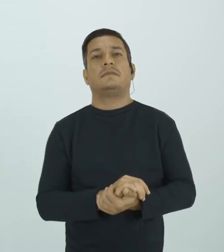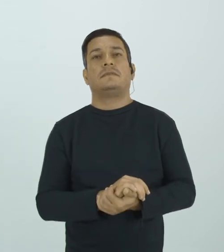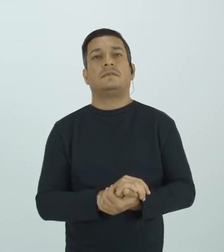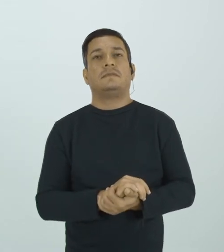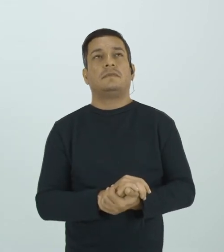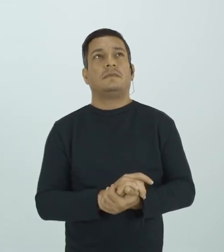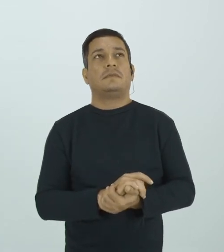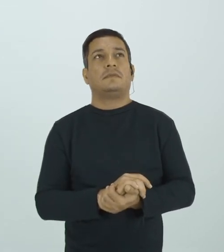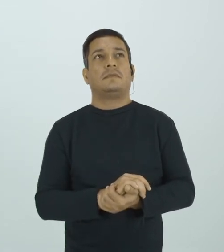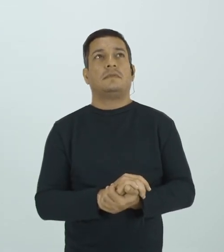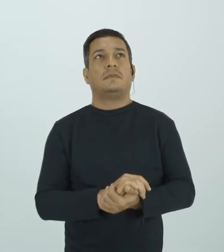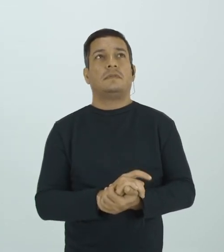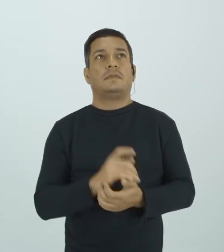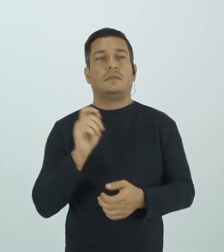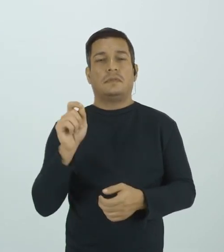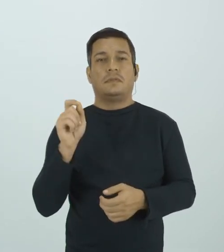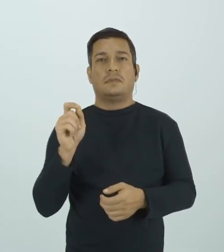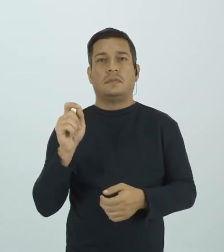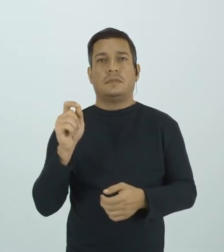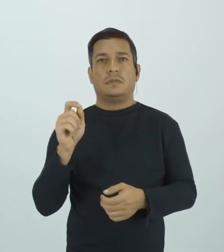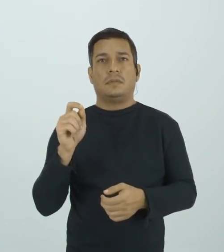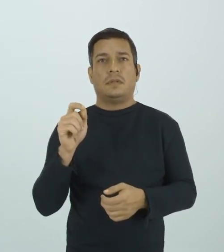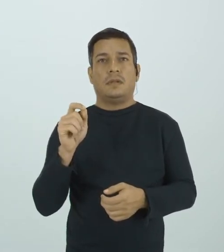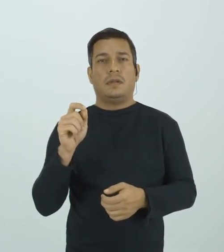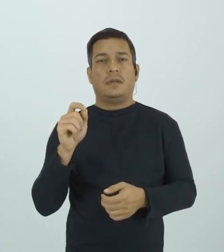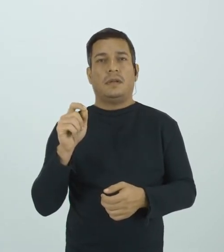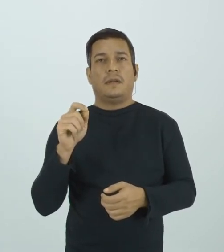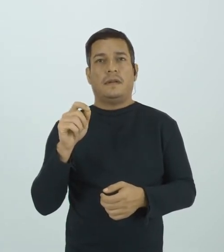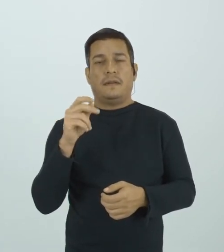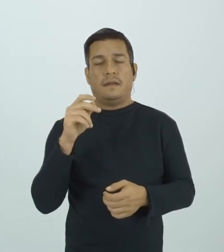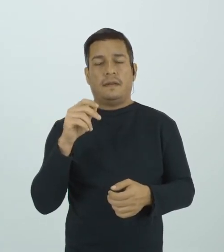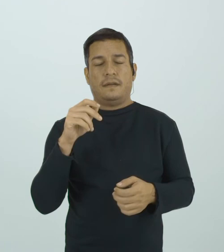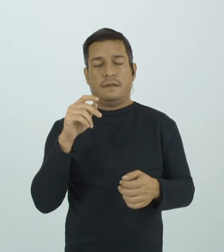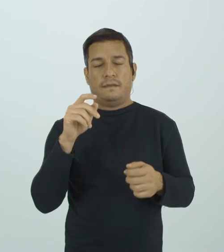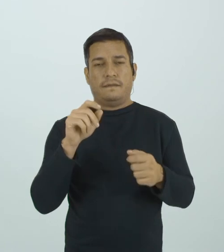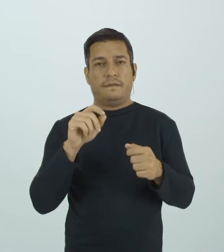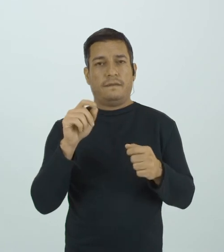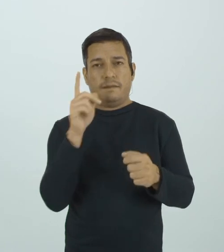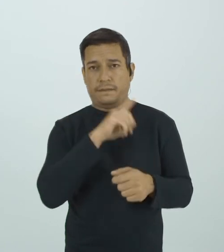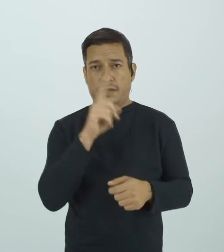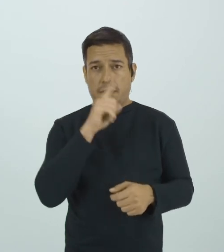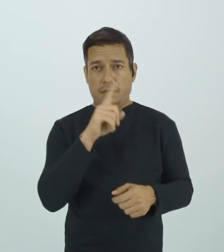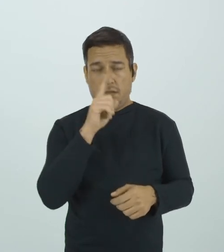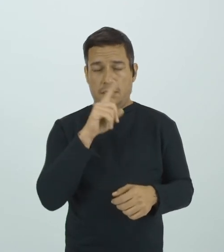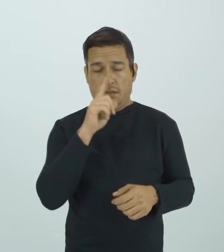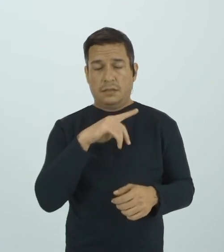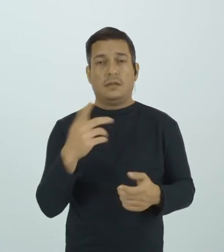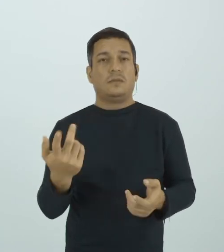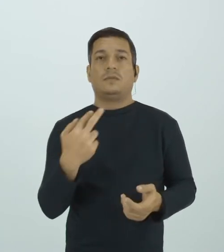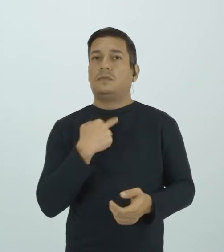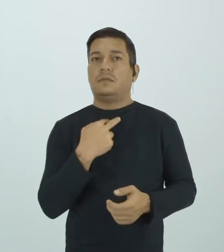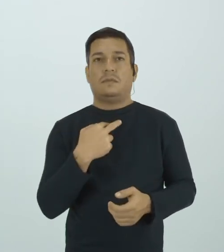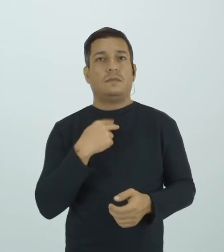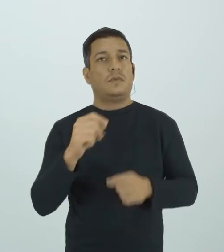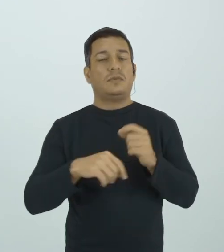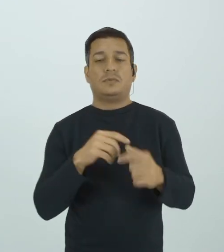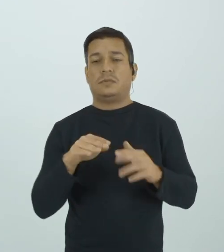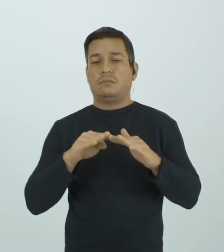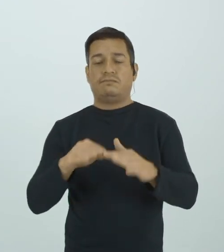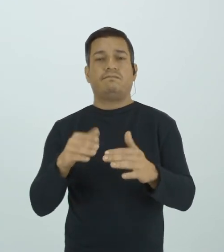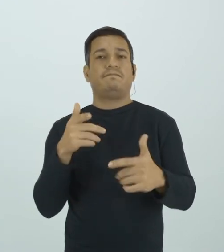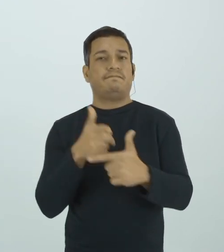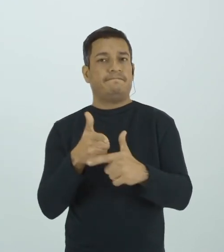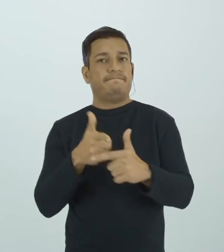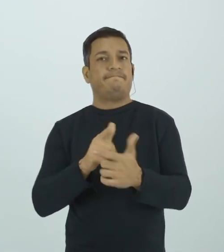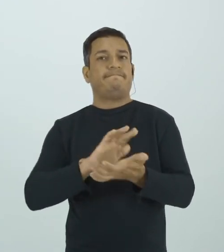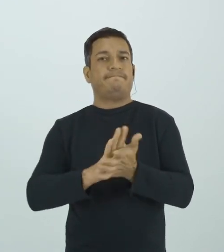Ele está violando um princípio ético universal. Não se pode ofender nem